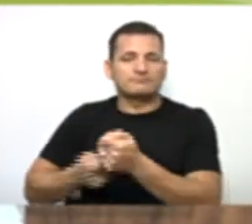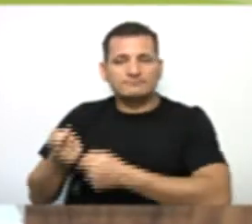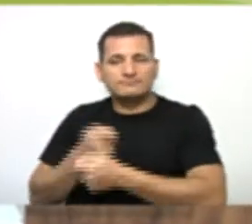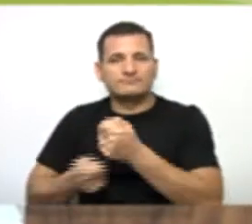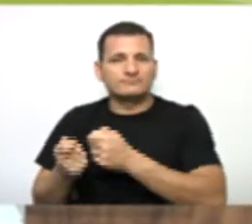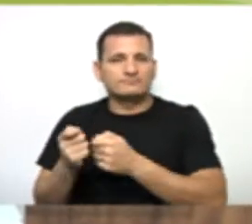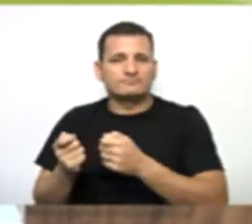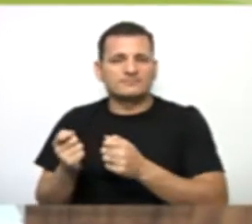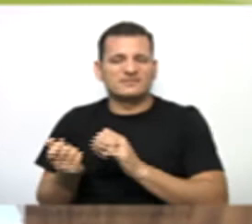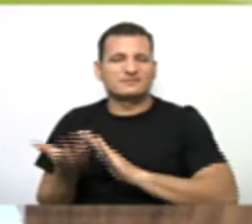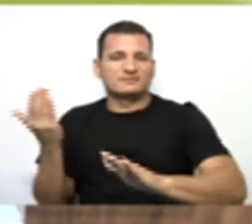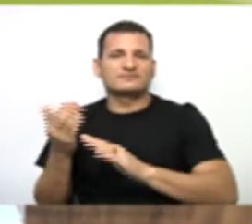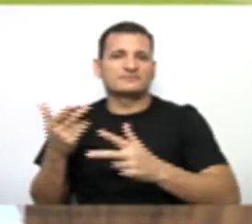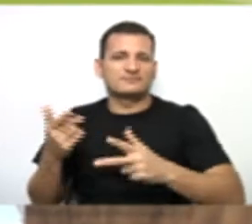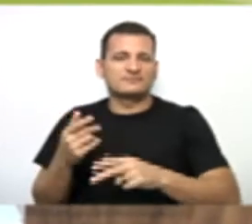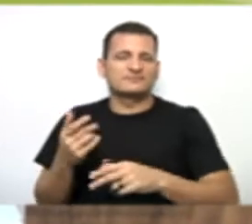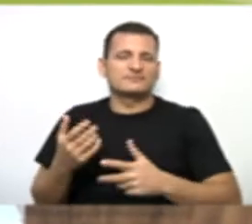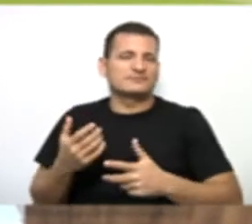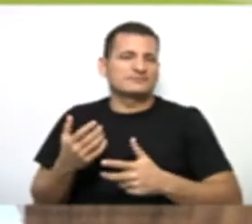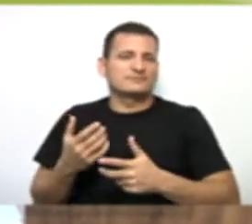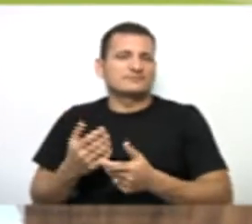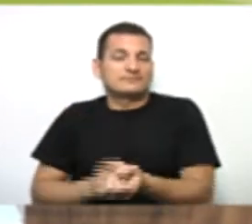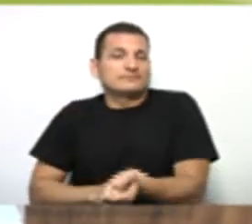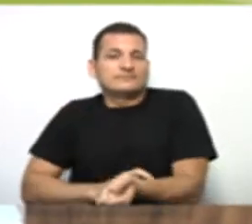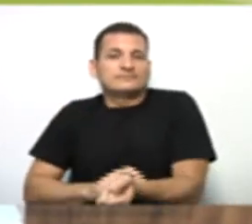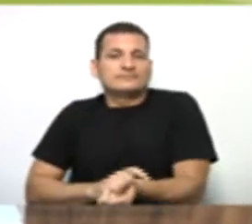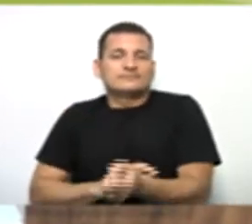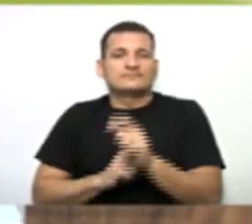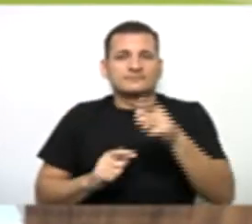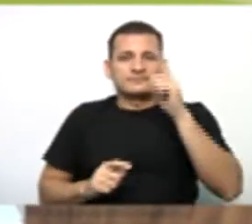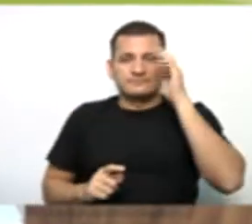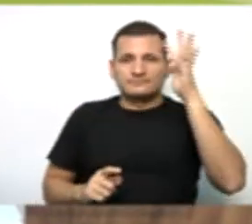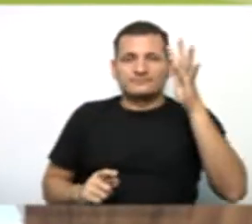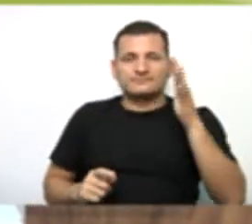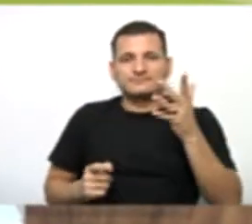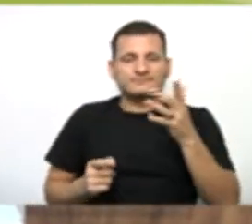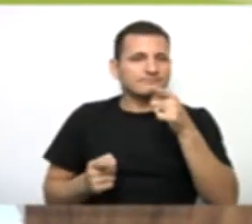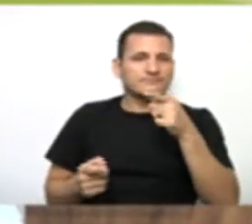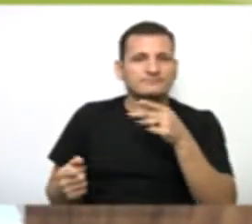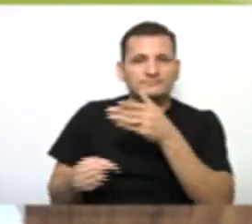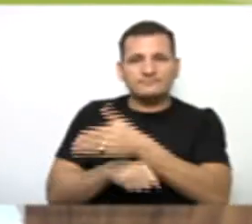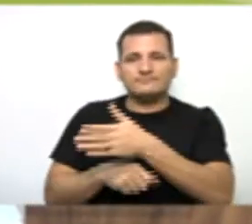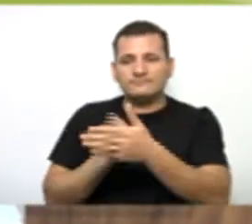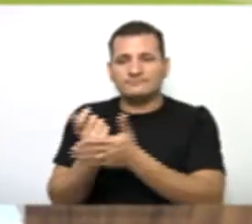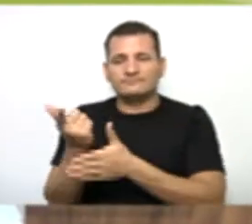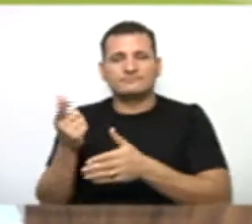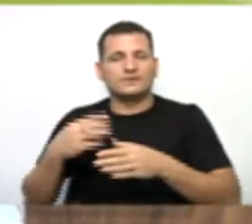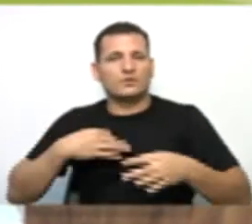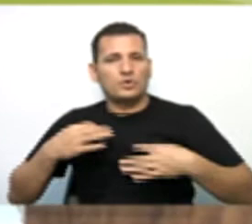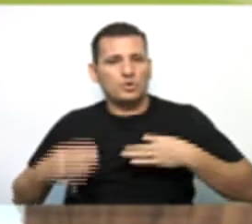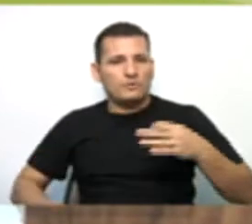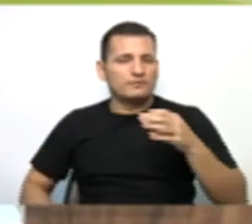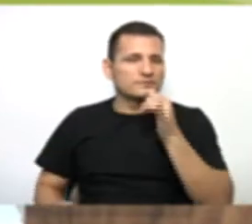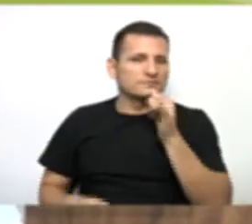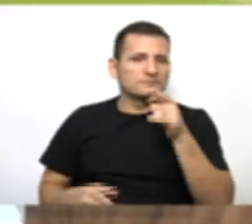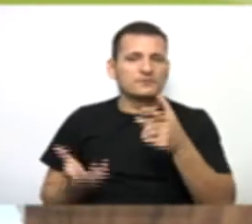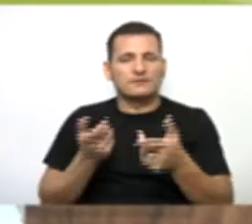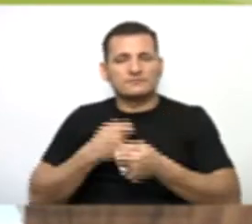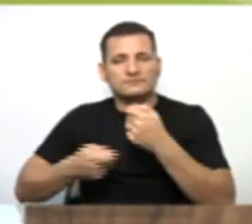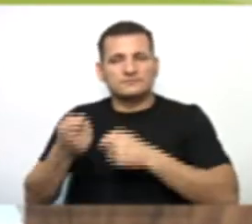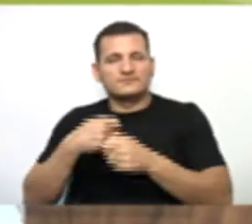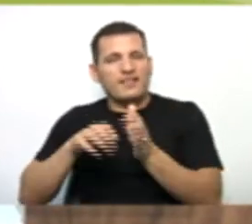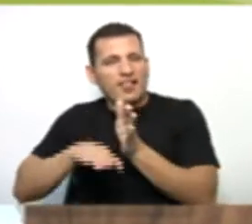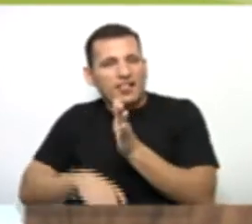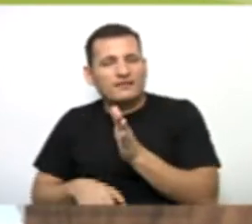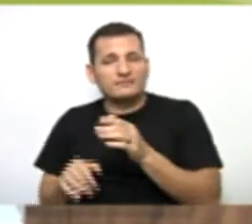aquele clima tenso. Né? Você imagina quando você vai comprar uma roupa, por exemplo, você quer negociar preço. O vendedor